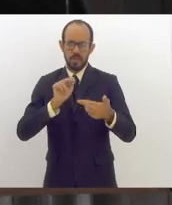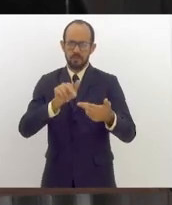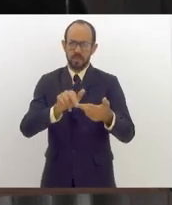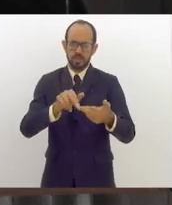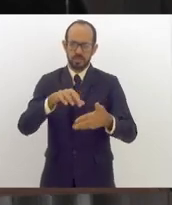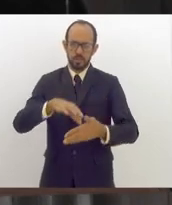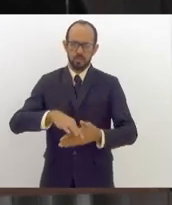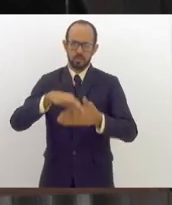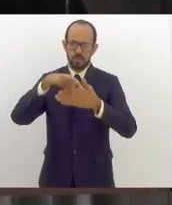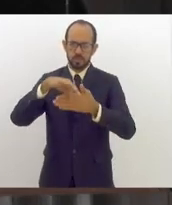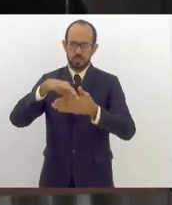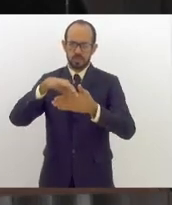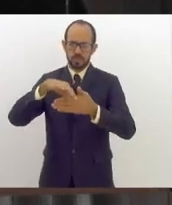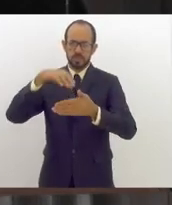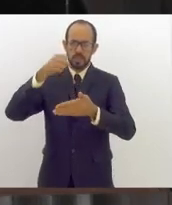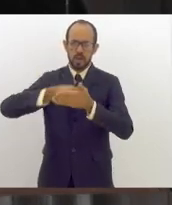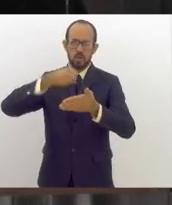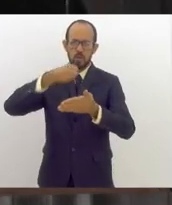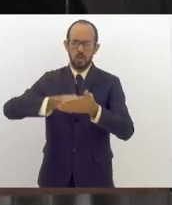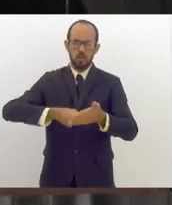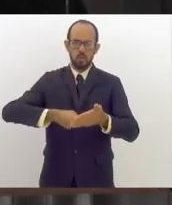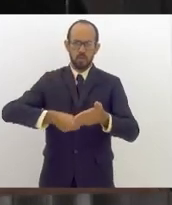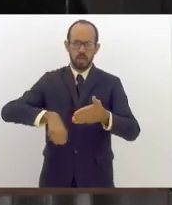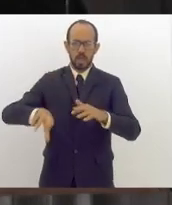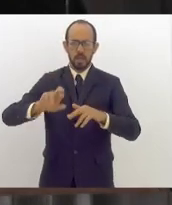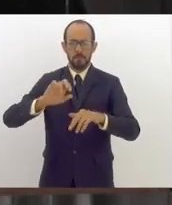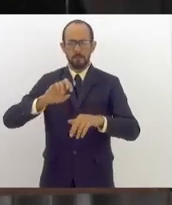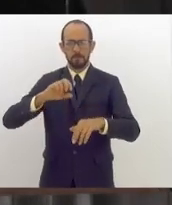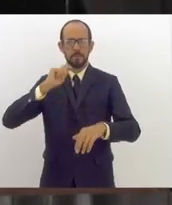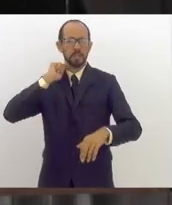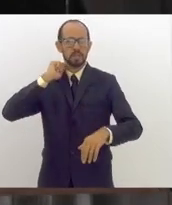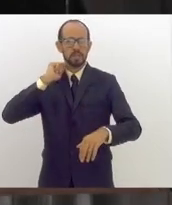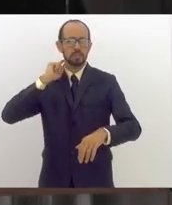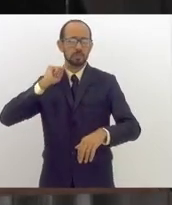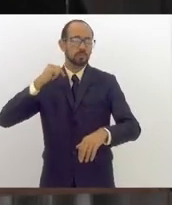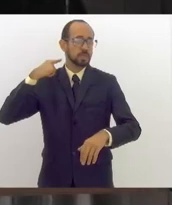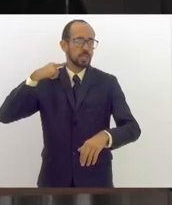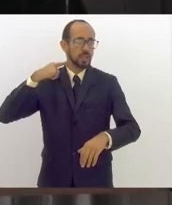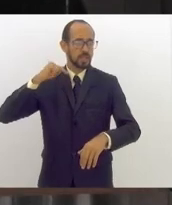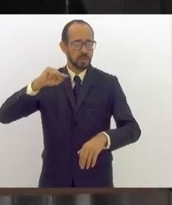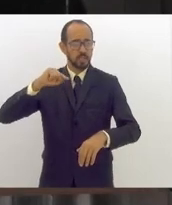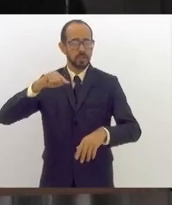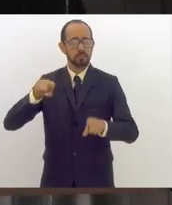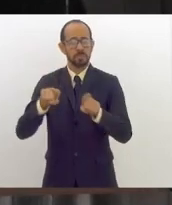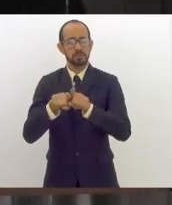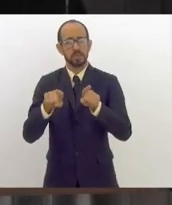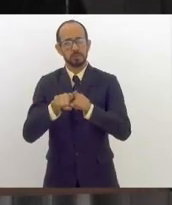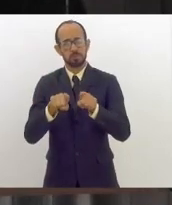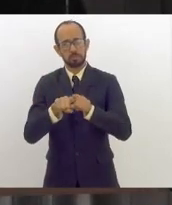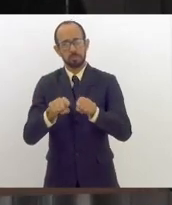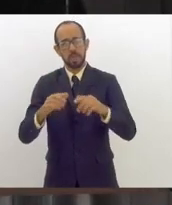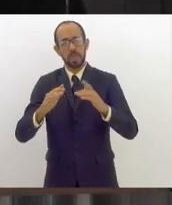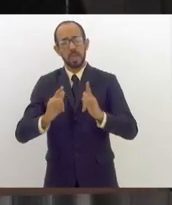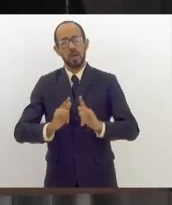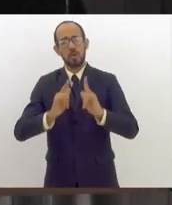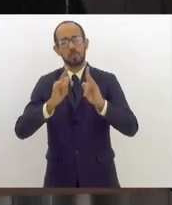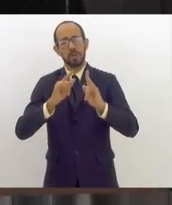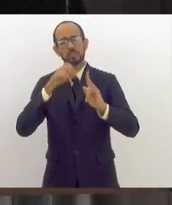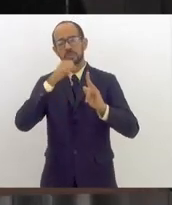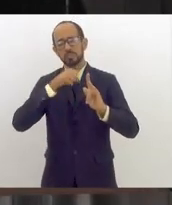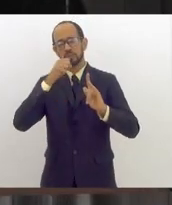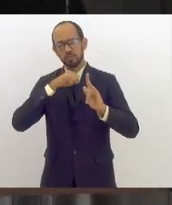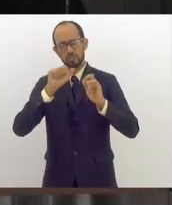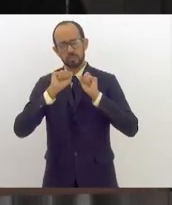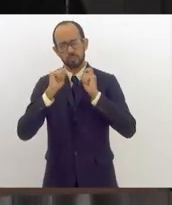líderes da Inconfidência Mineira mas ao palácio Tiradentes um espaço histórico que guarda grande parte da memória política do país